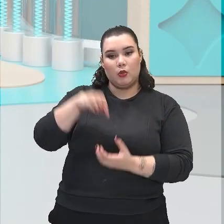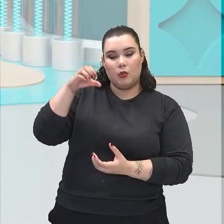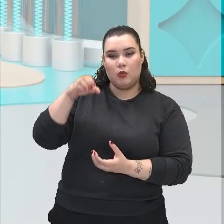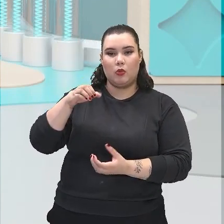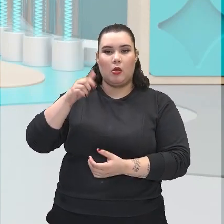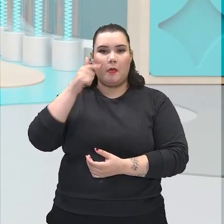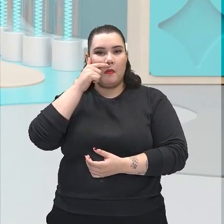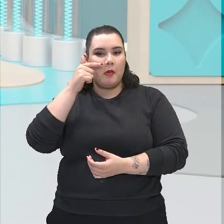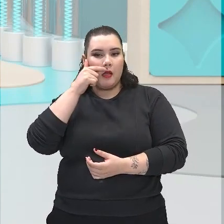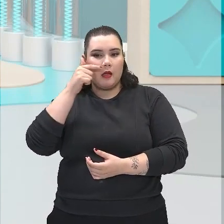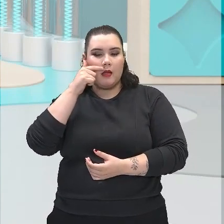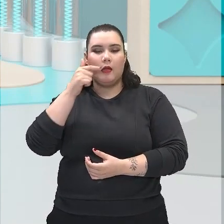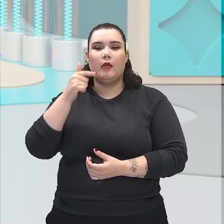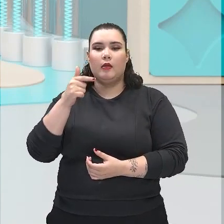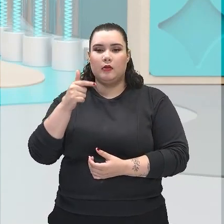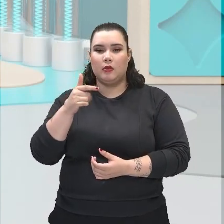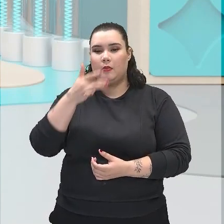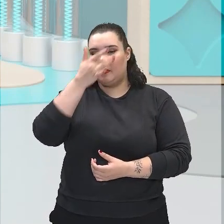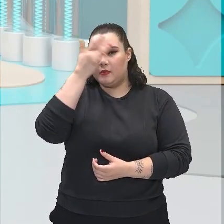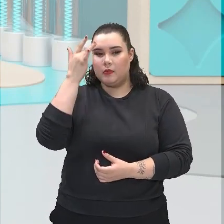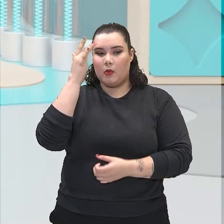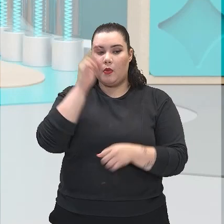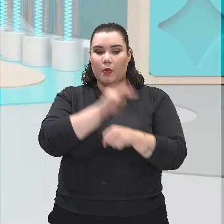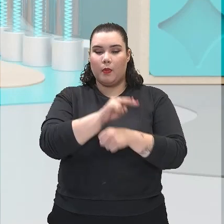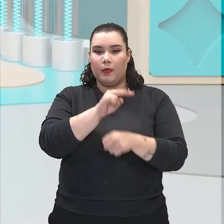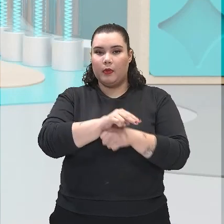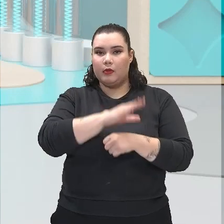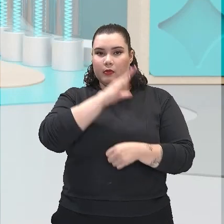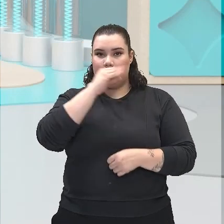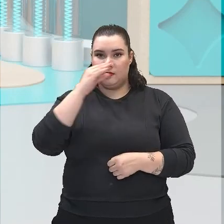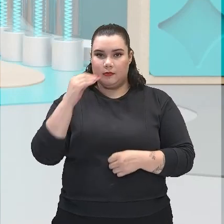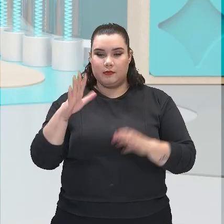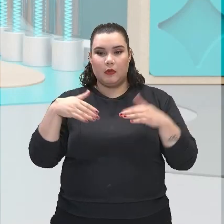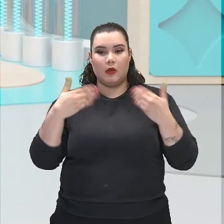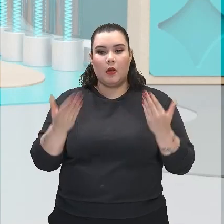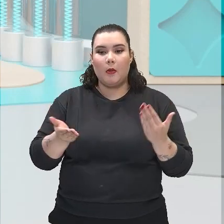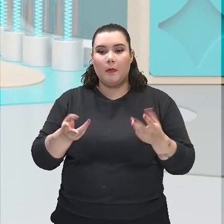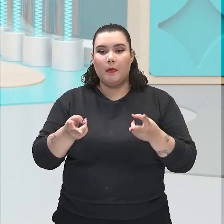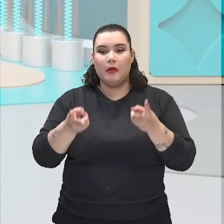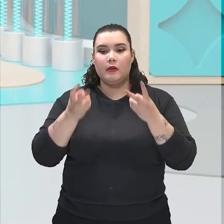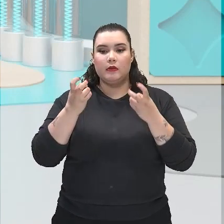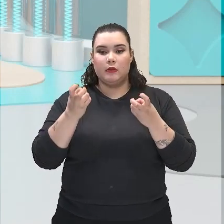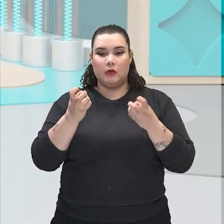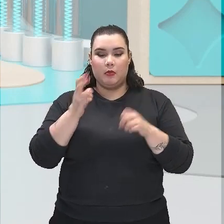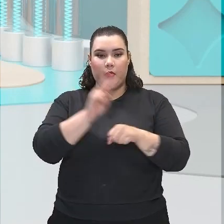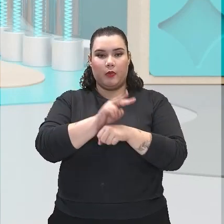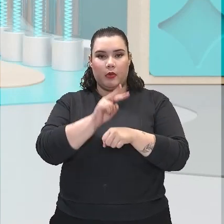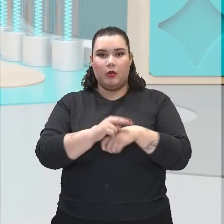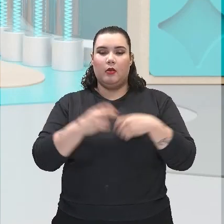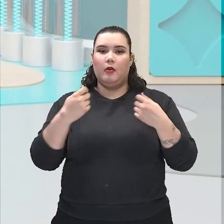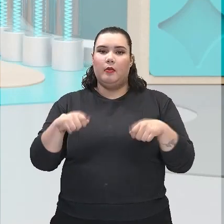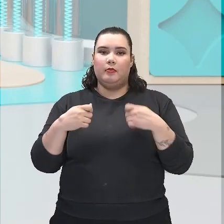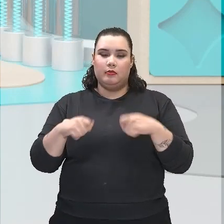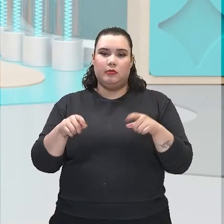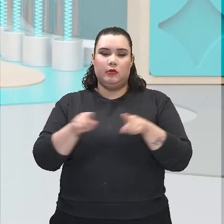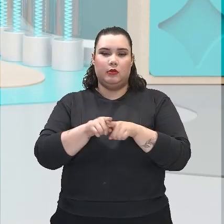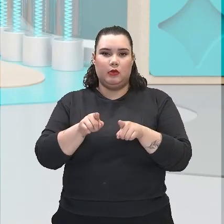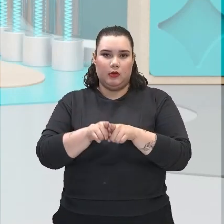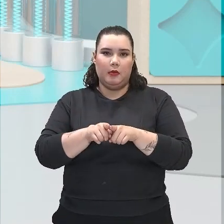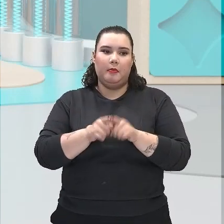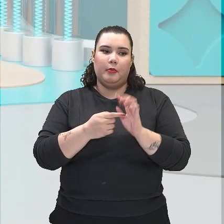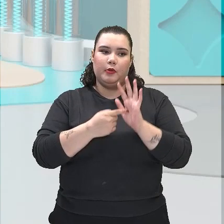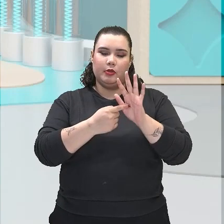pais, pessoas que cuidam de crianças. Então percebo que por cuidar tem que dar exemplo também. E imagina